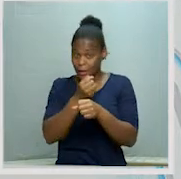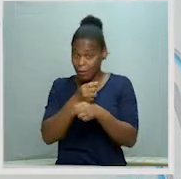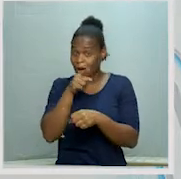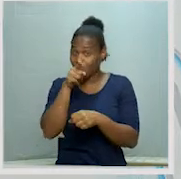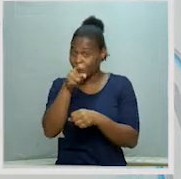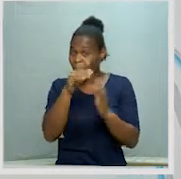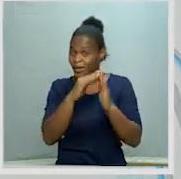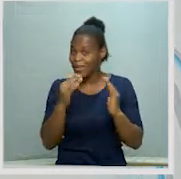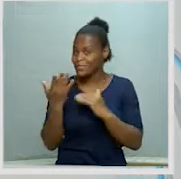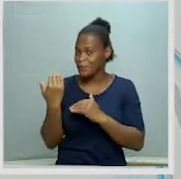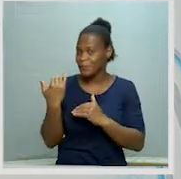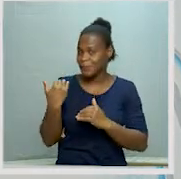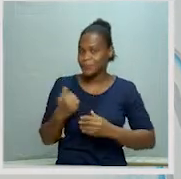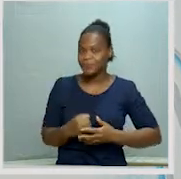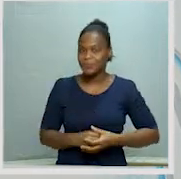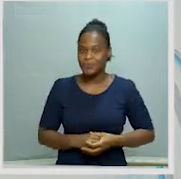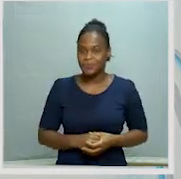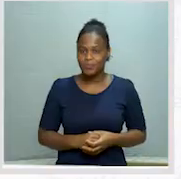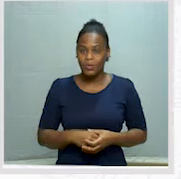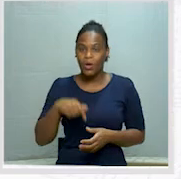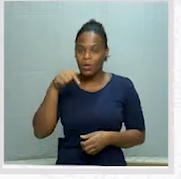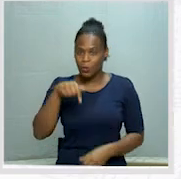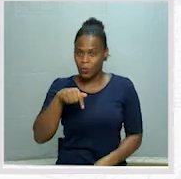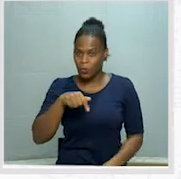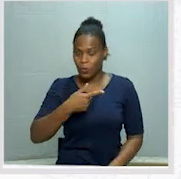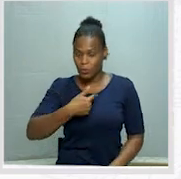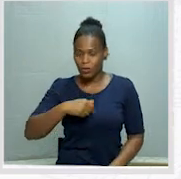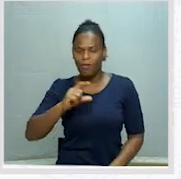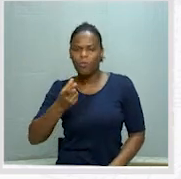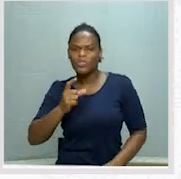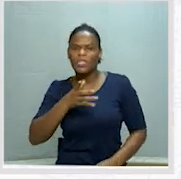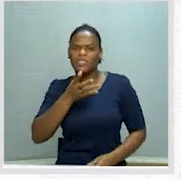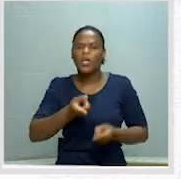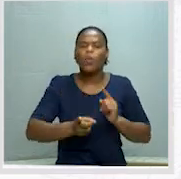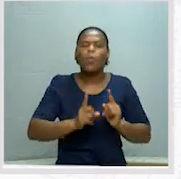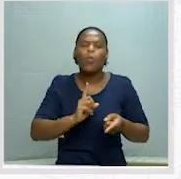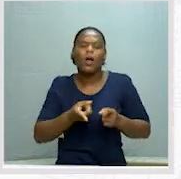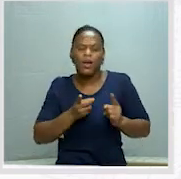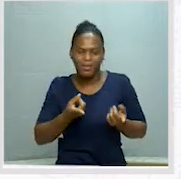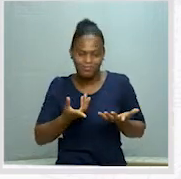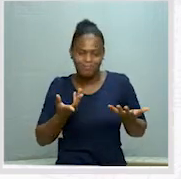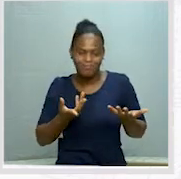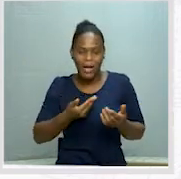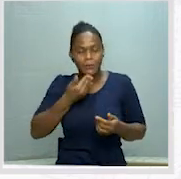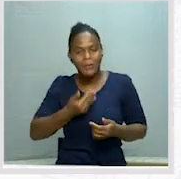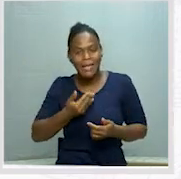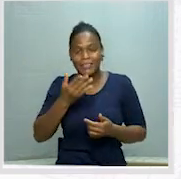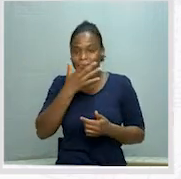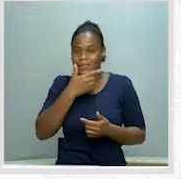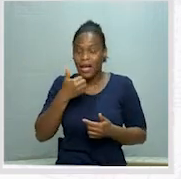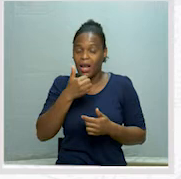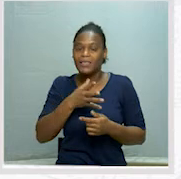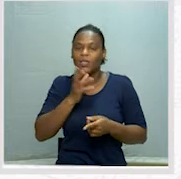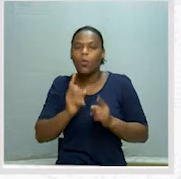que fazer em casa. E hoje vamos conceitualizar a experiência estética, definir